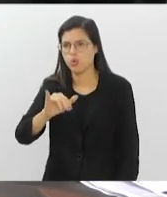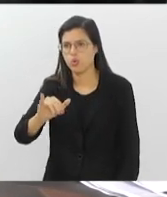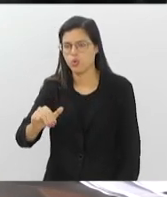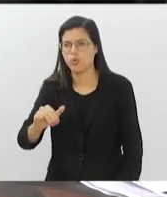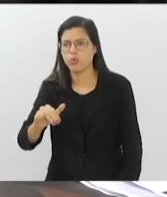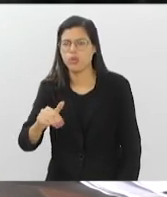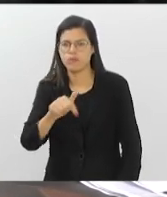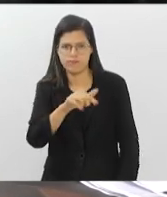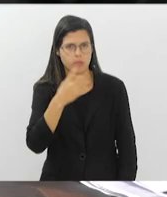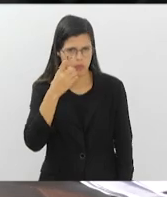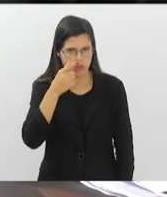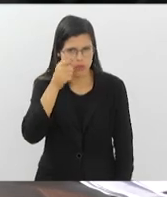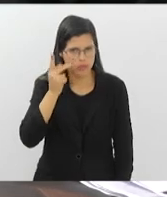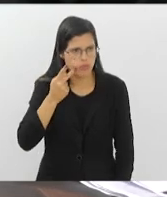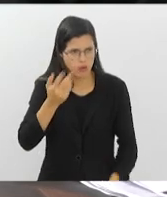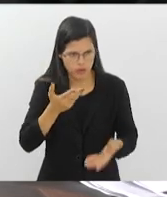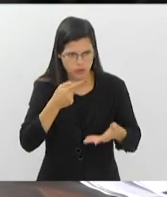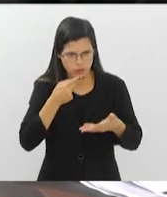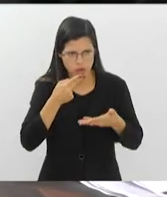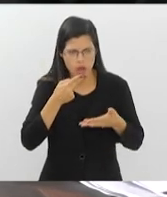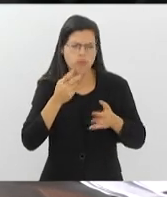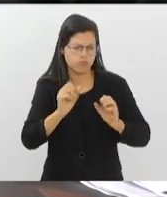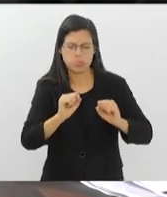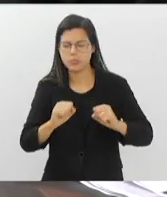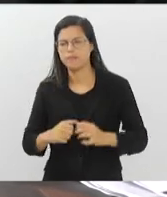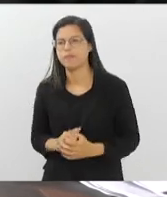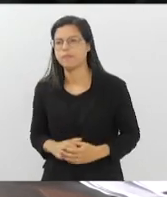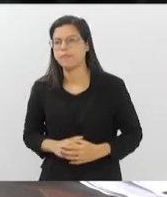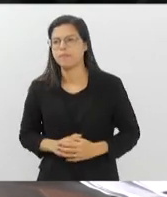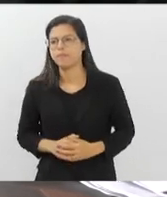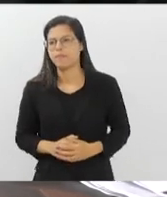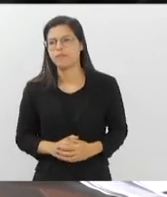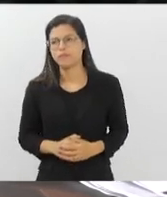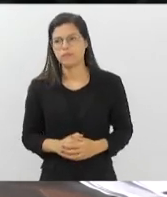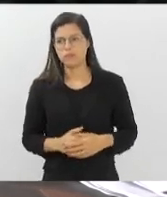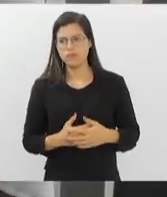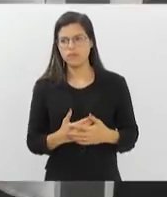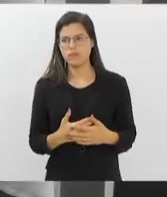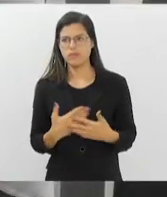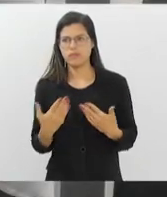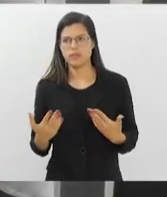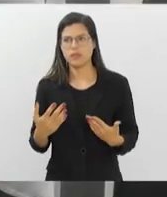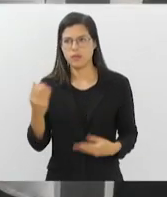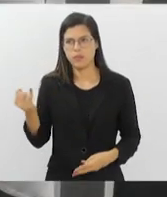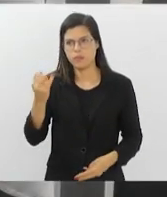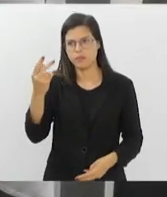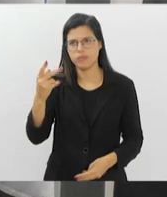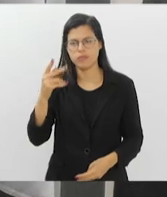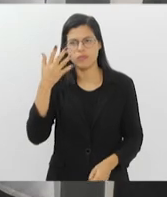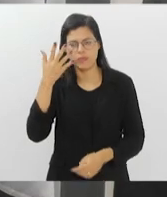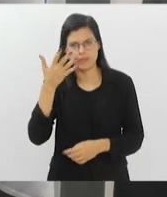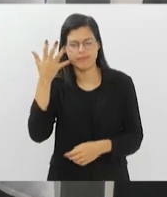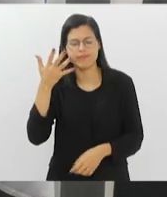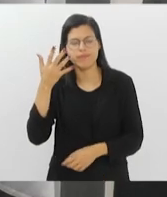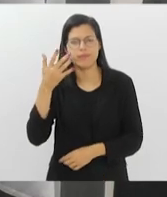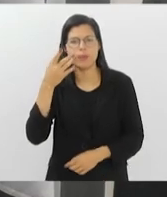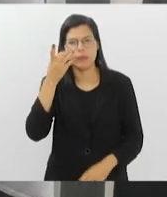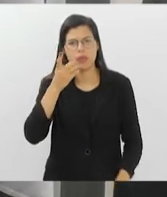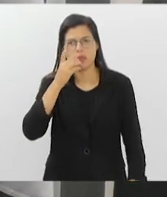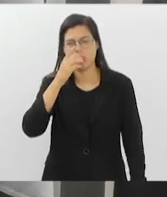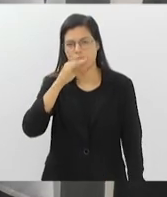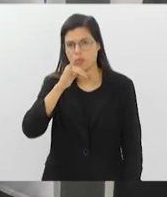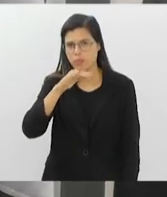Paulo, com certeza. Olha só, deputado Carlos Mink. Importante sua fala, deputado Mink. Essa questão foi